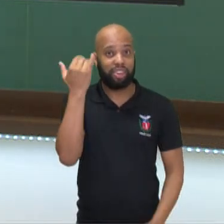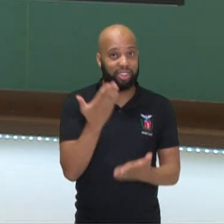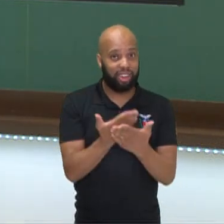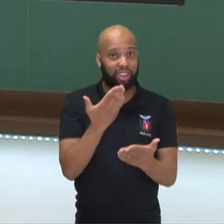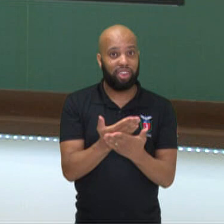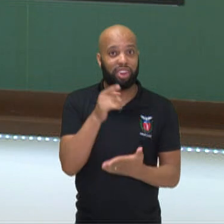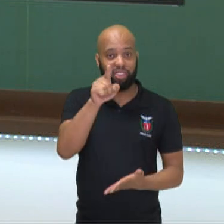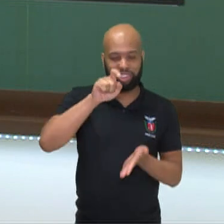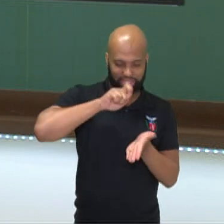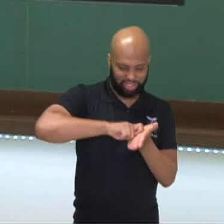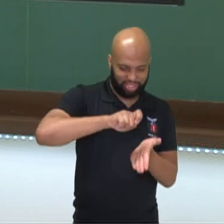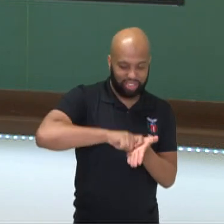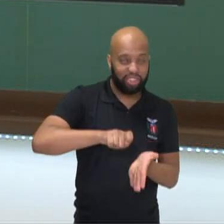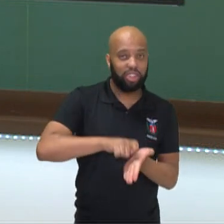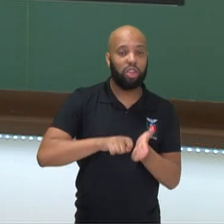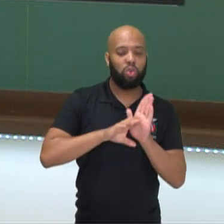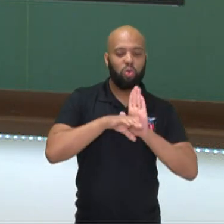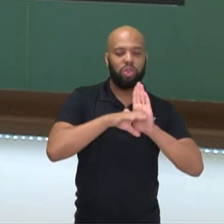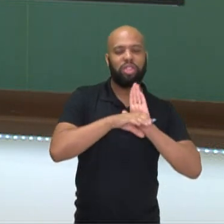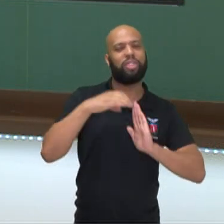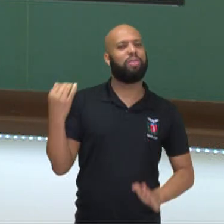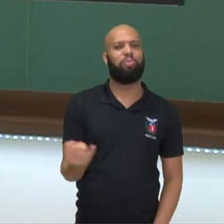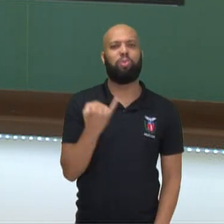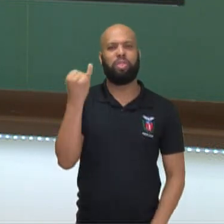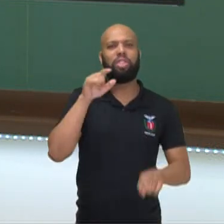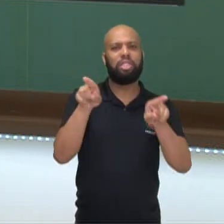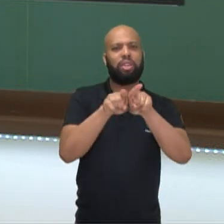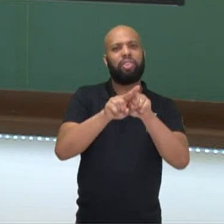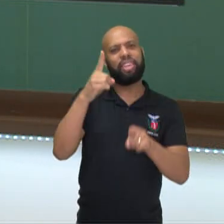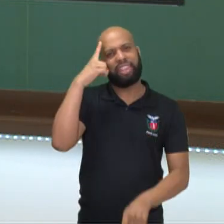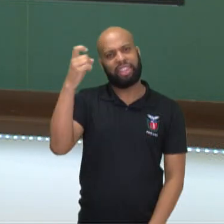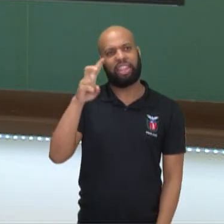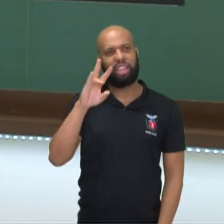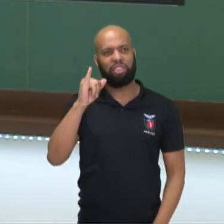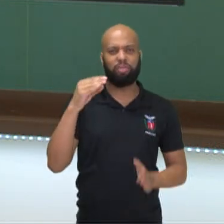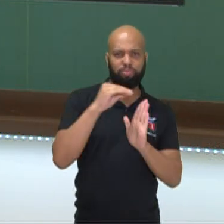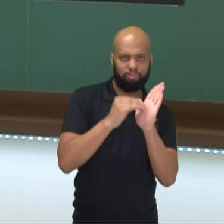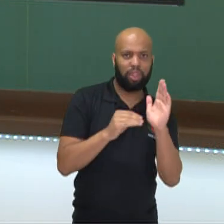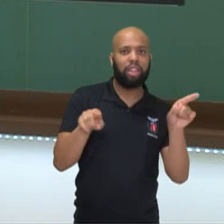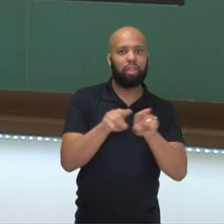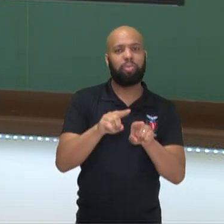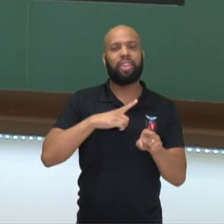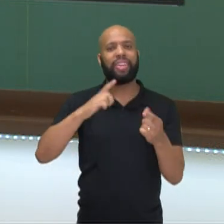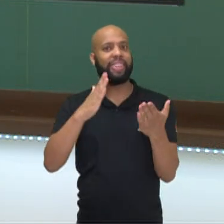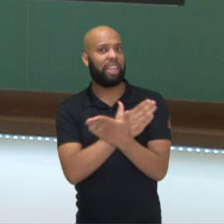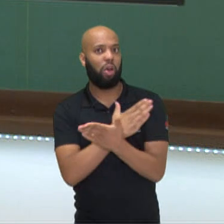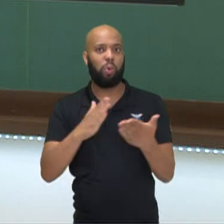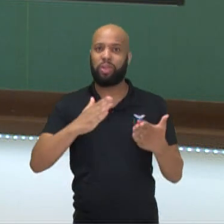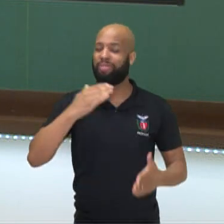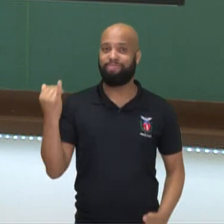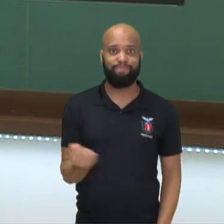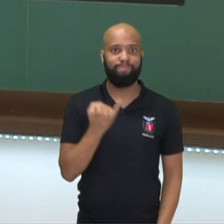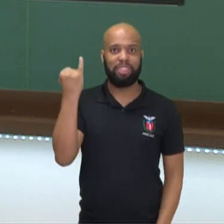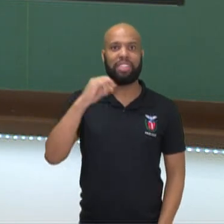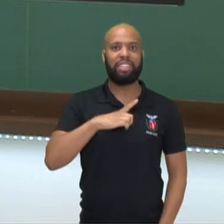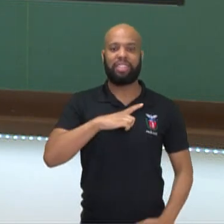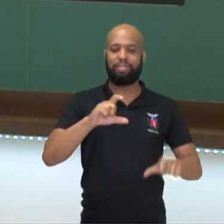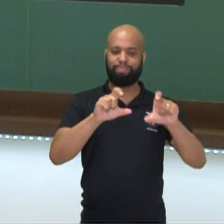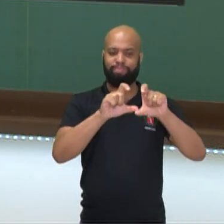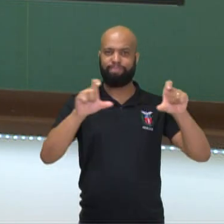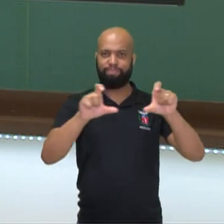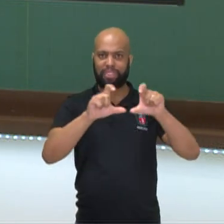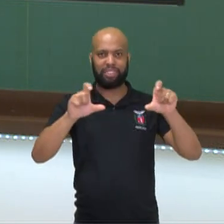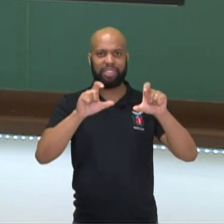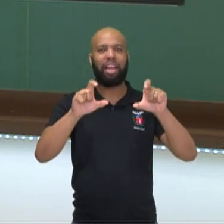você anotar conceitos importantes, as ideias que nós vamos colocar, alguns destaques, inclusive em negrito no